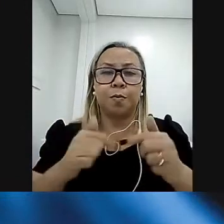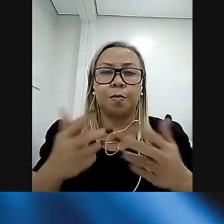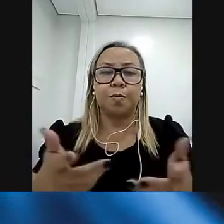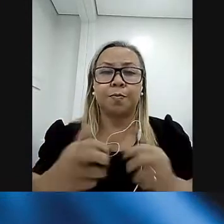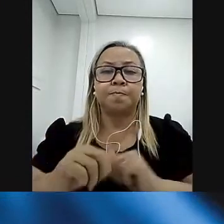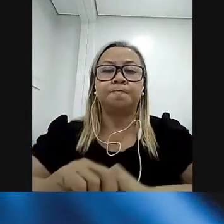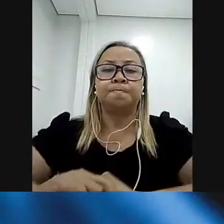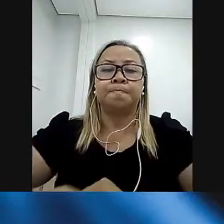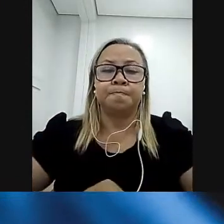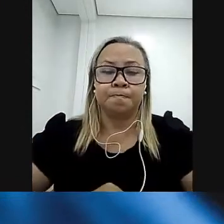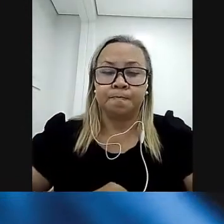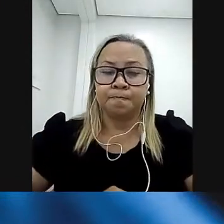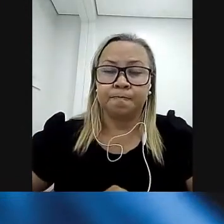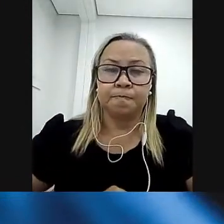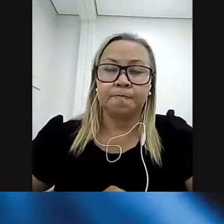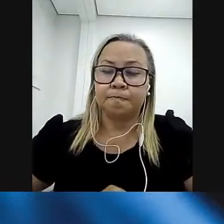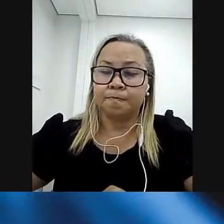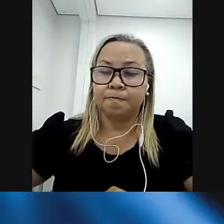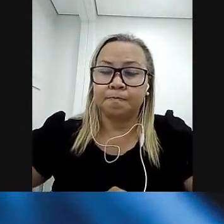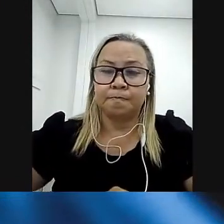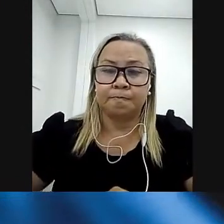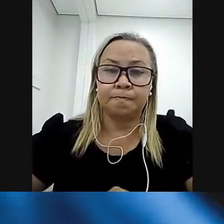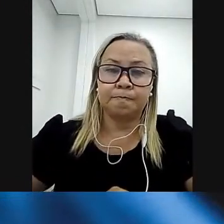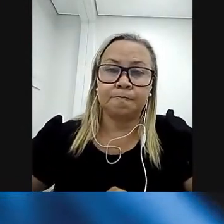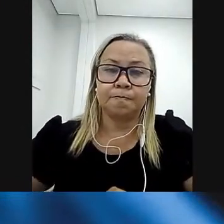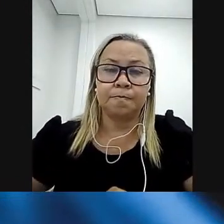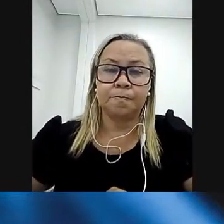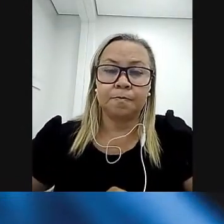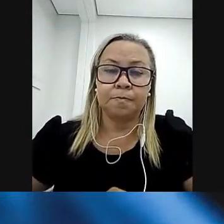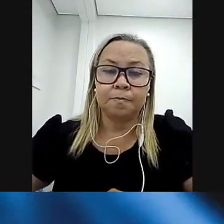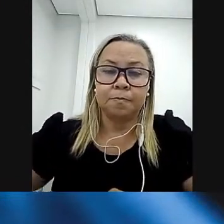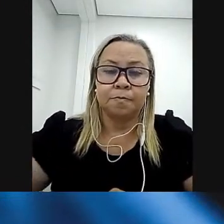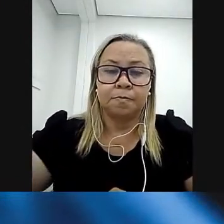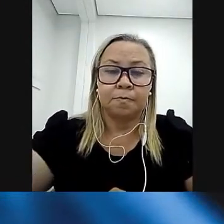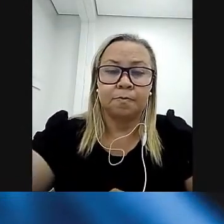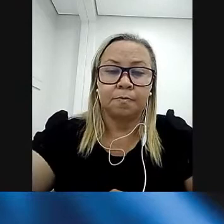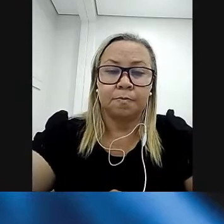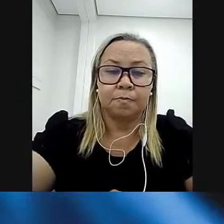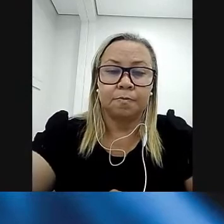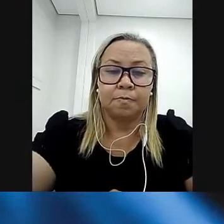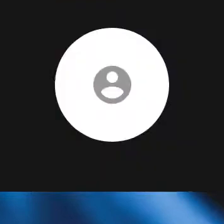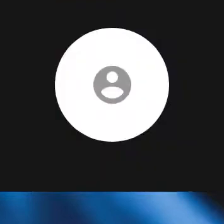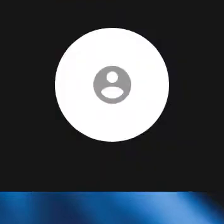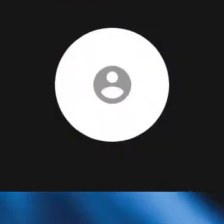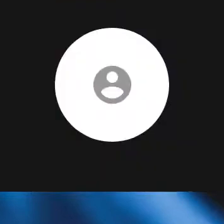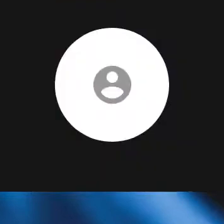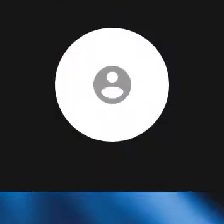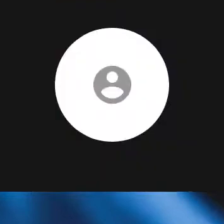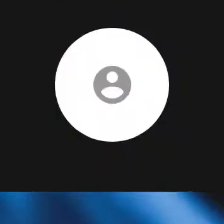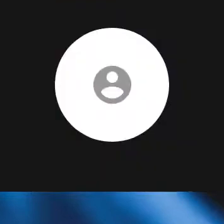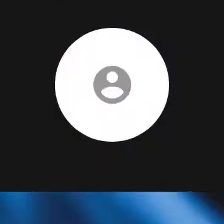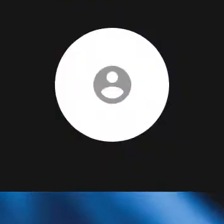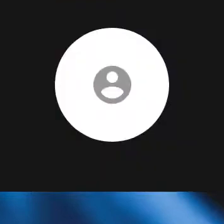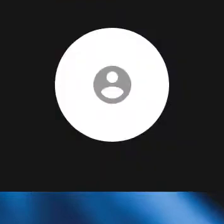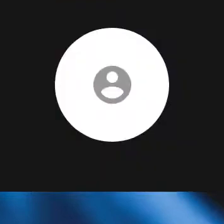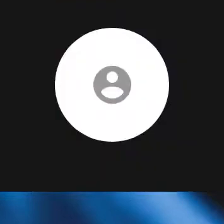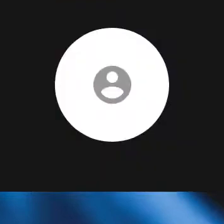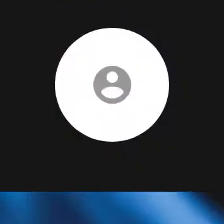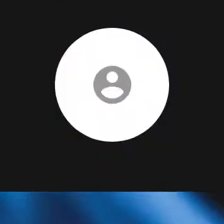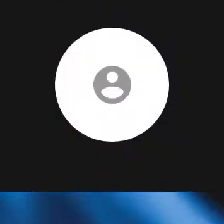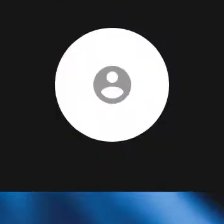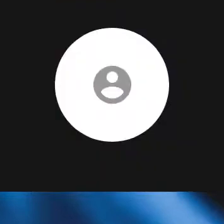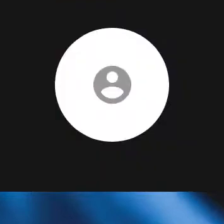esse trabalho, que faz uma crítica à arquitetura da cidade, mas uma crítica que, na